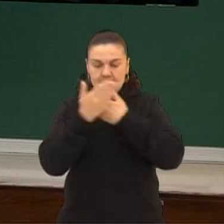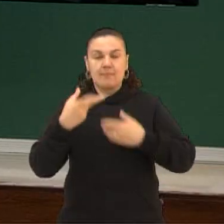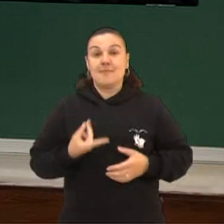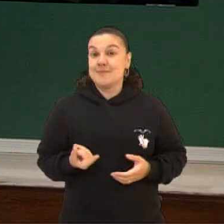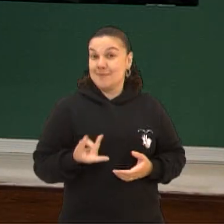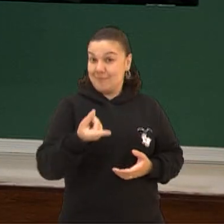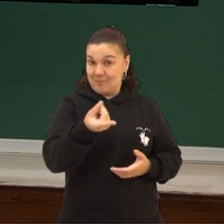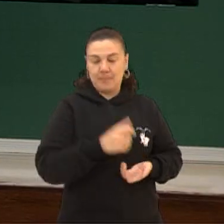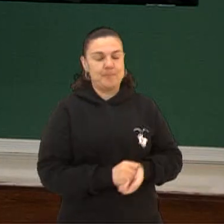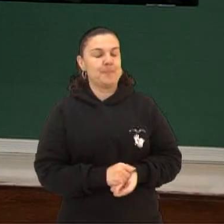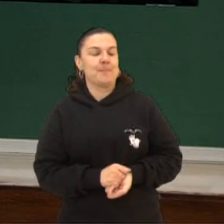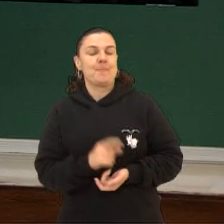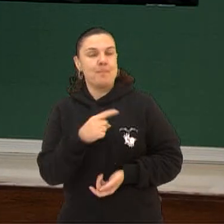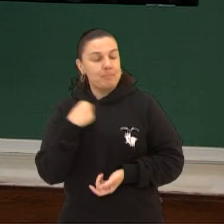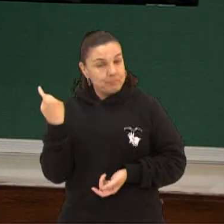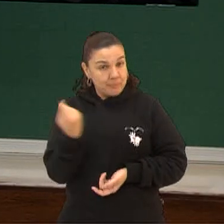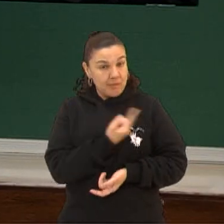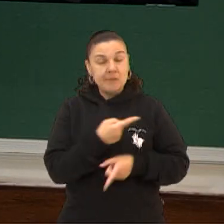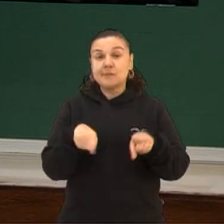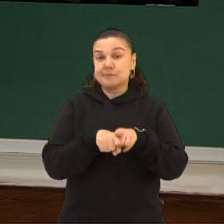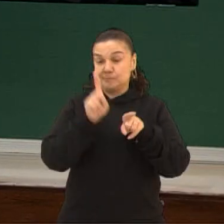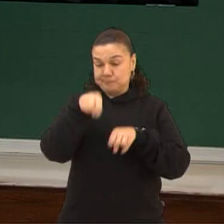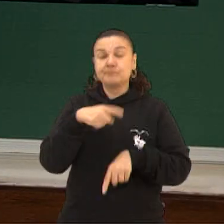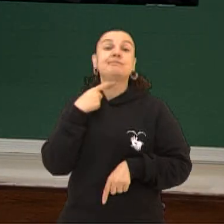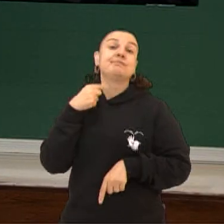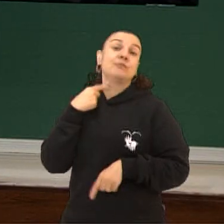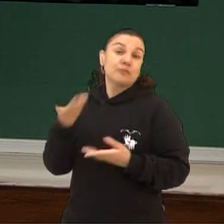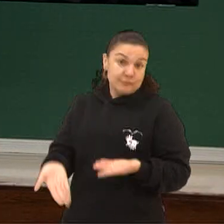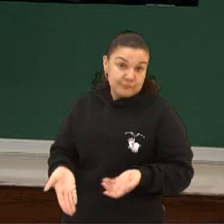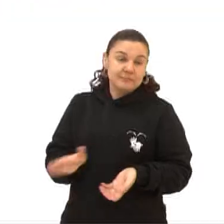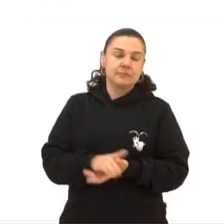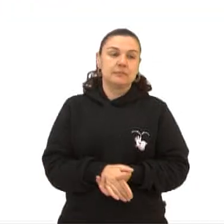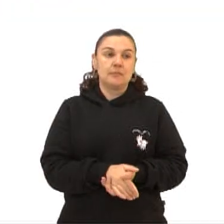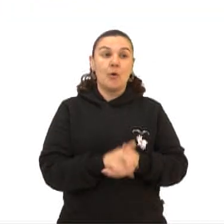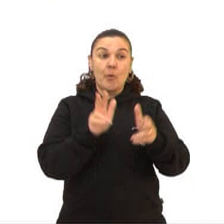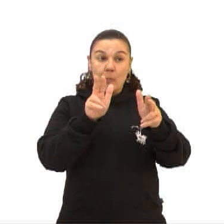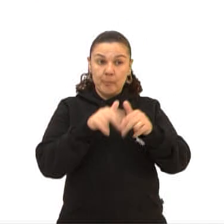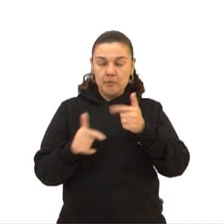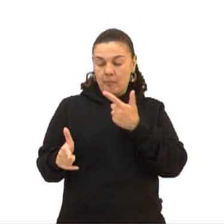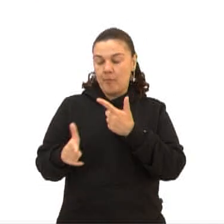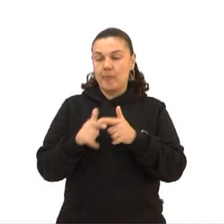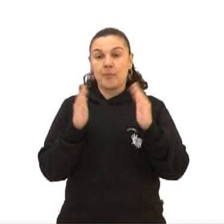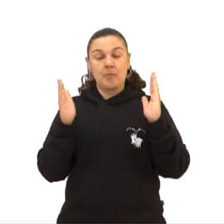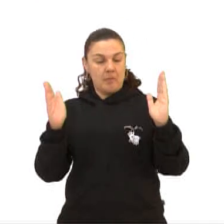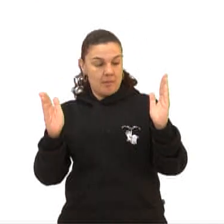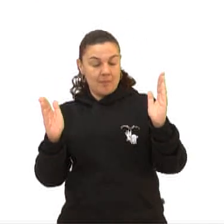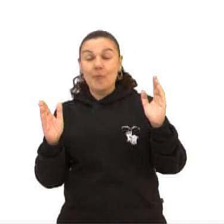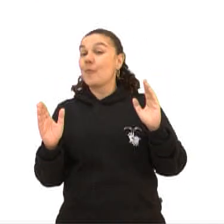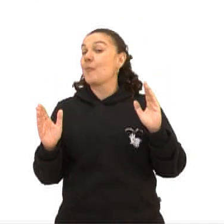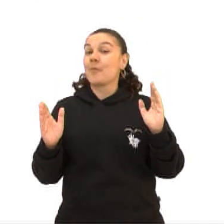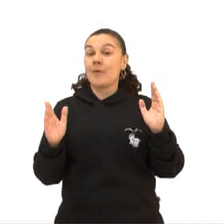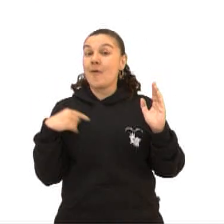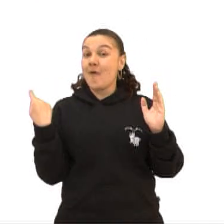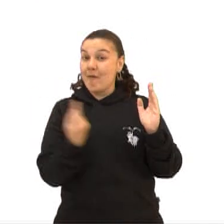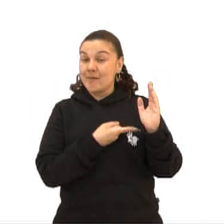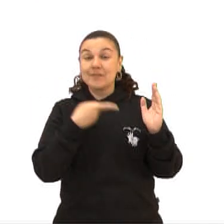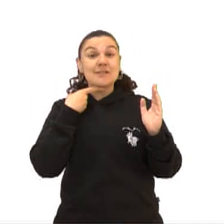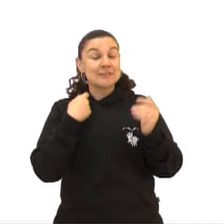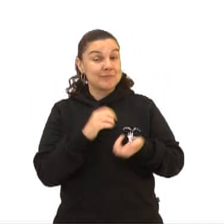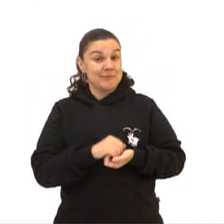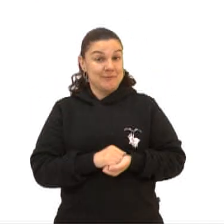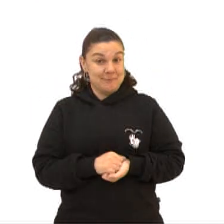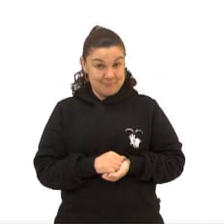E nós também somos vontade, portanto. Daí surge esse problema aqui, que a nossa vontade, de acordo com a filosofia de